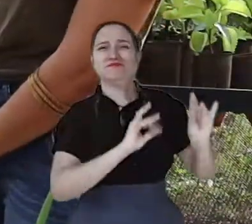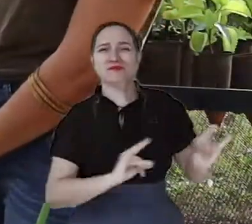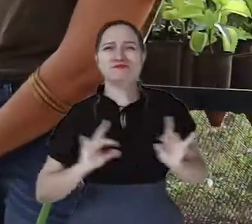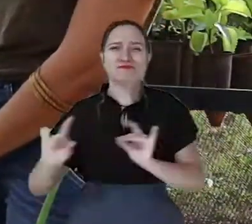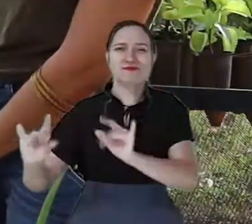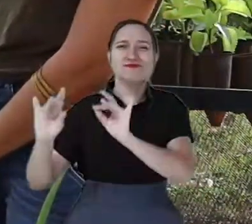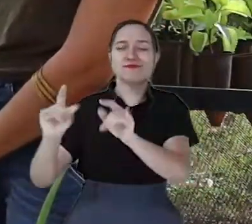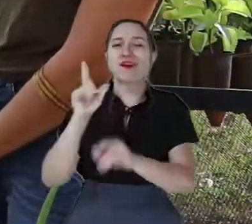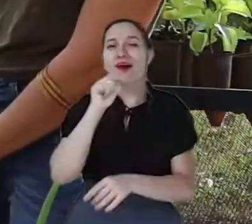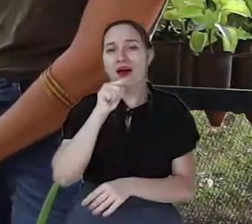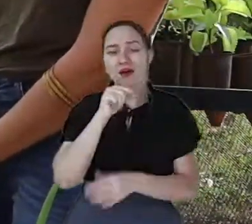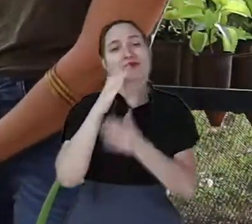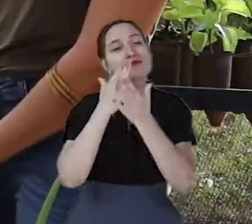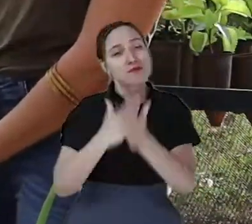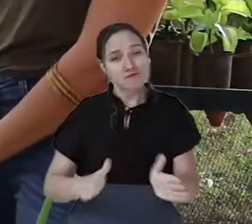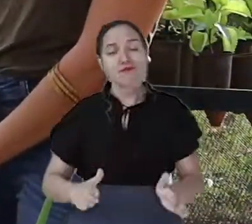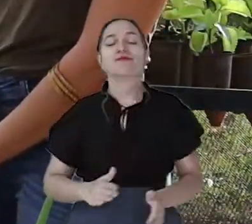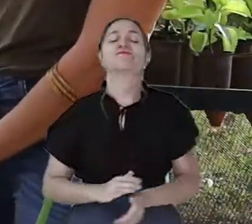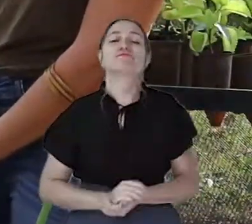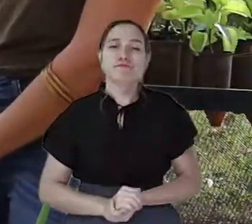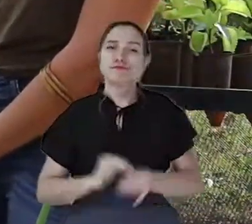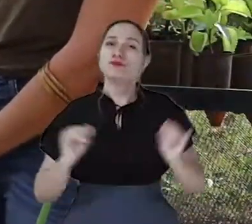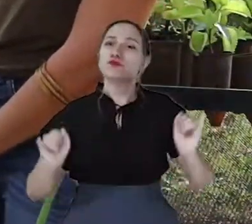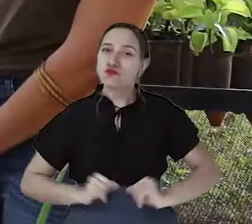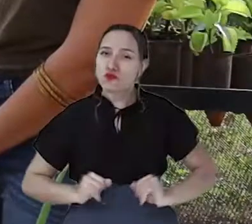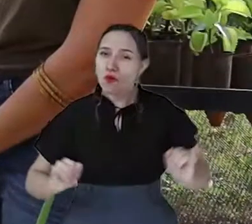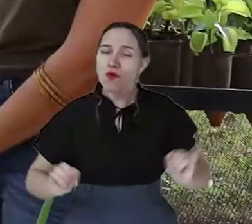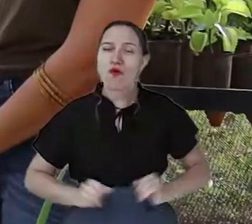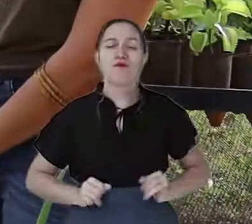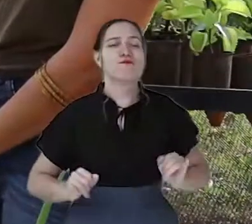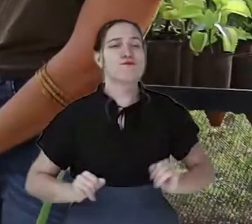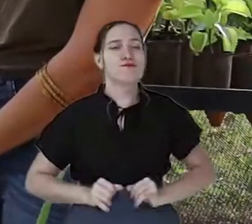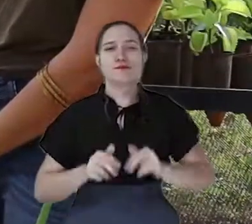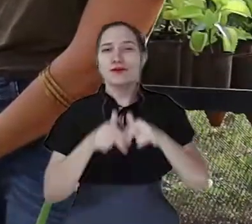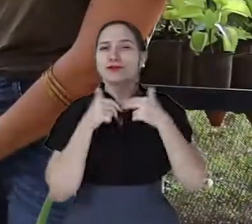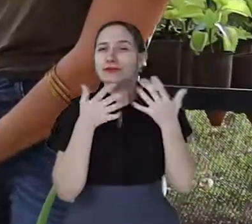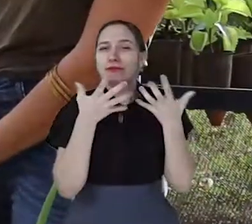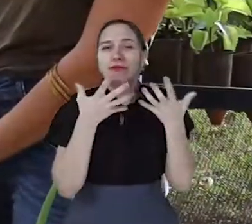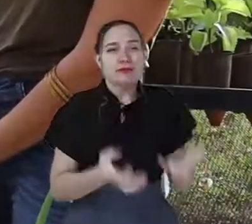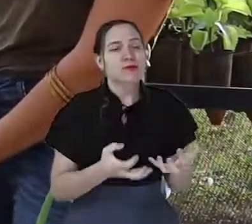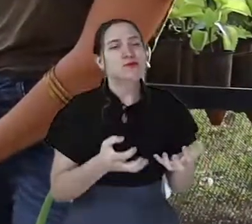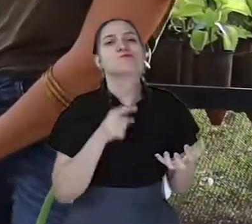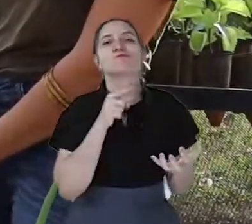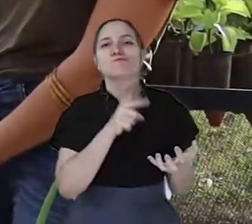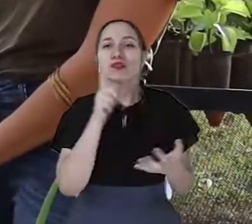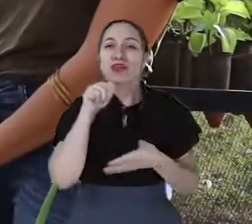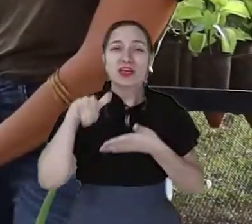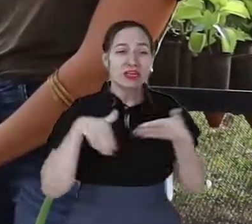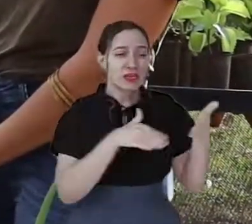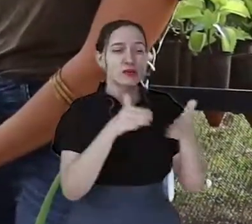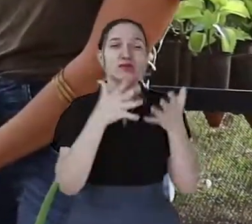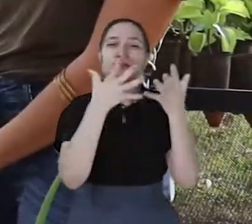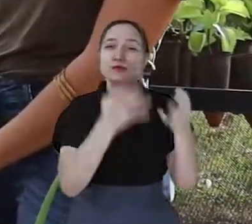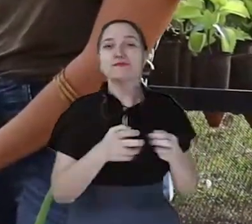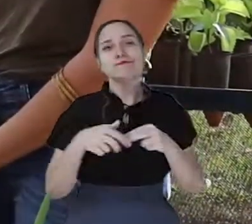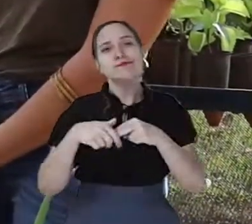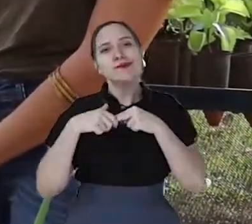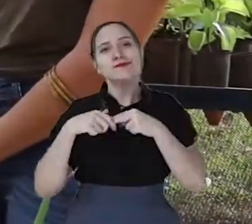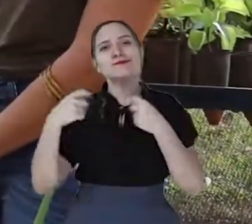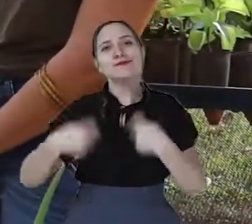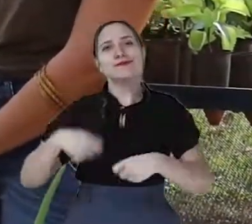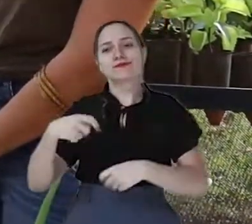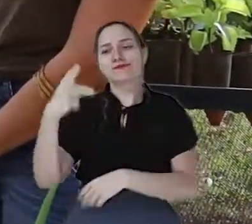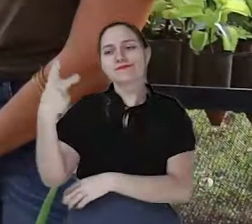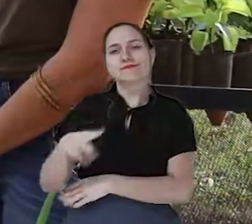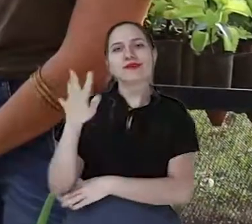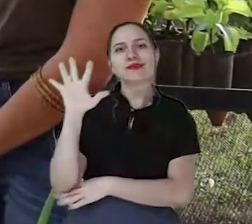também, né, vão sofrer, né, muito, porque esses rios vão secar. Eles dependem de nós aqui. Então o Cerrado, além